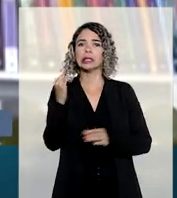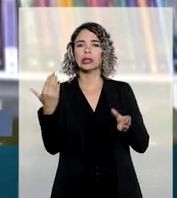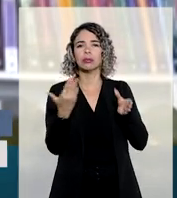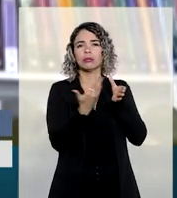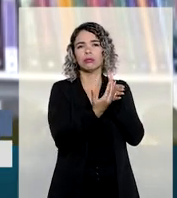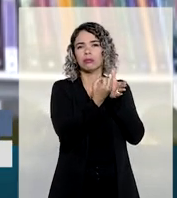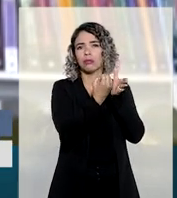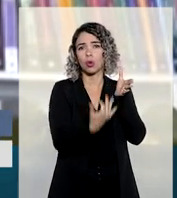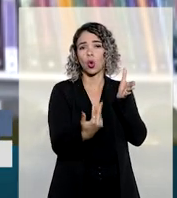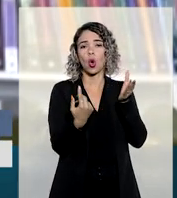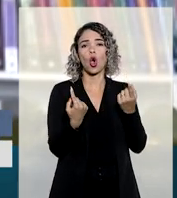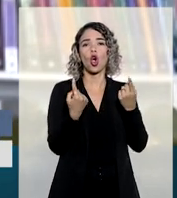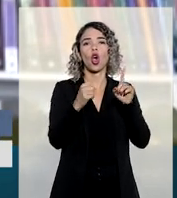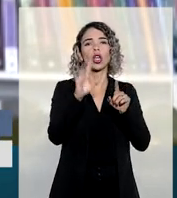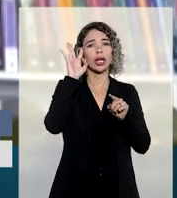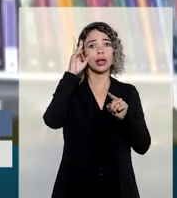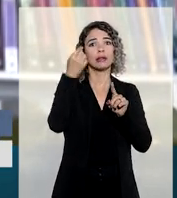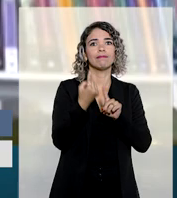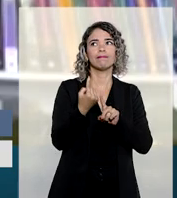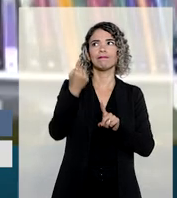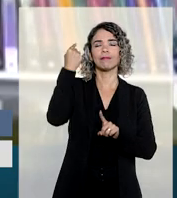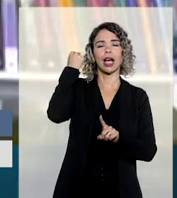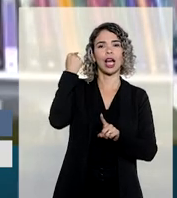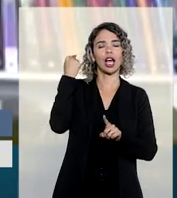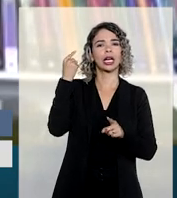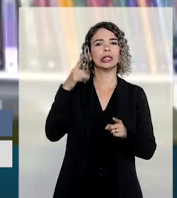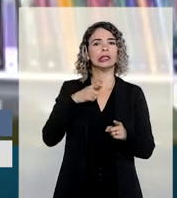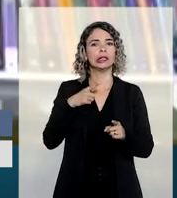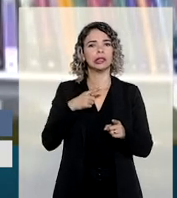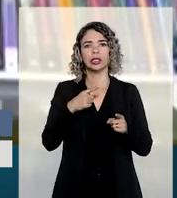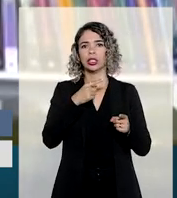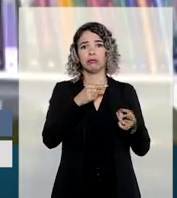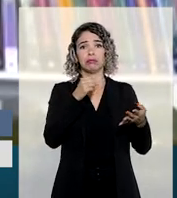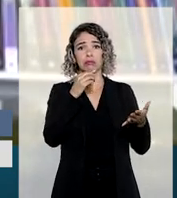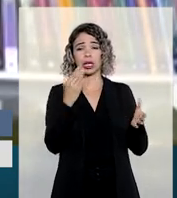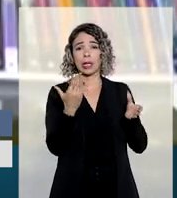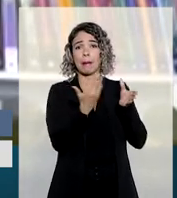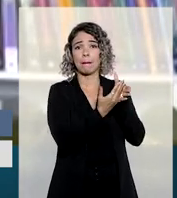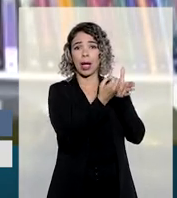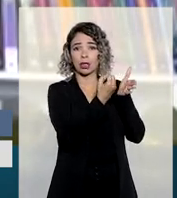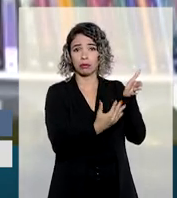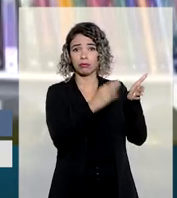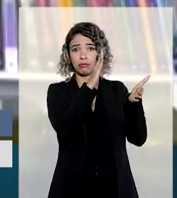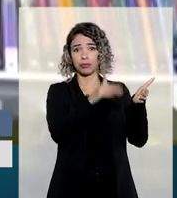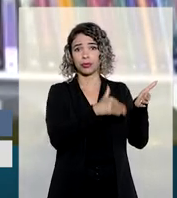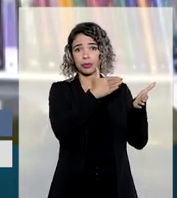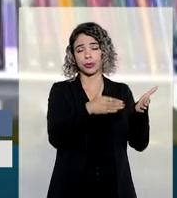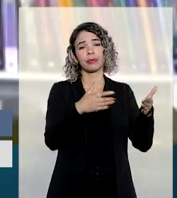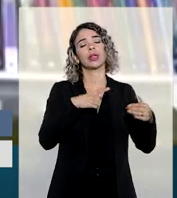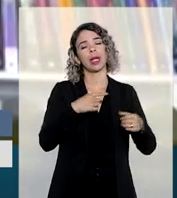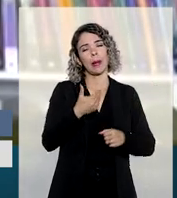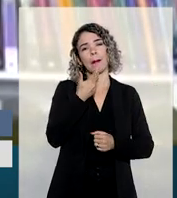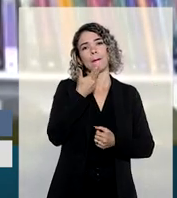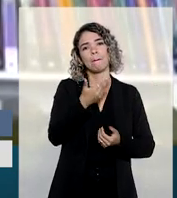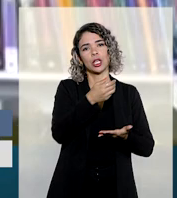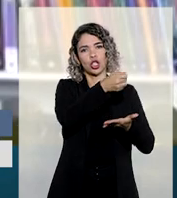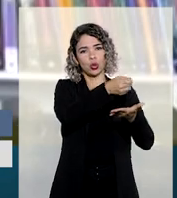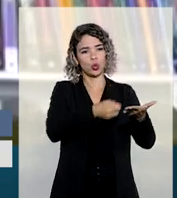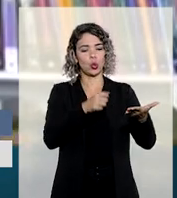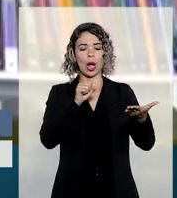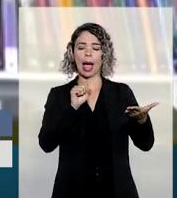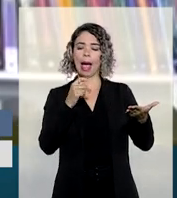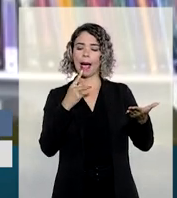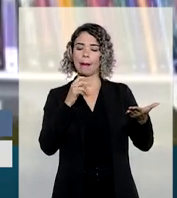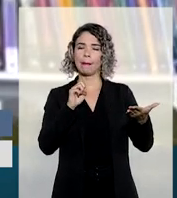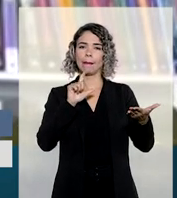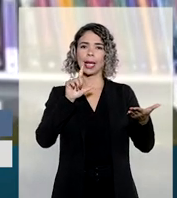exemplo, fazendo embargo de declaração contra uma sentença e esses embargos são rejeitados, é na apelação que eu vou discutir essas questões. Se